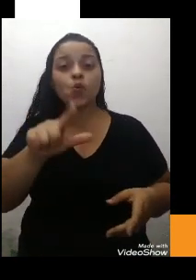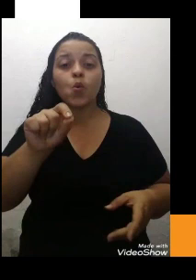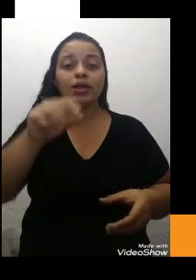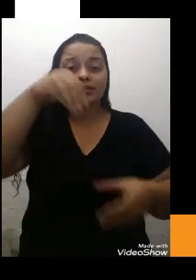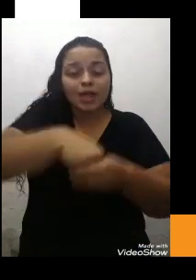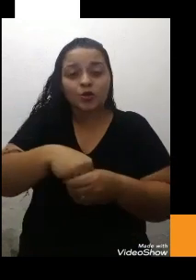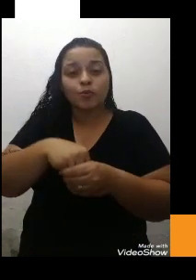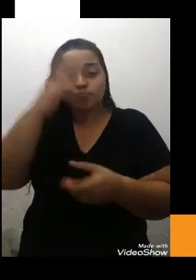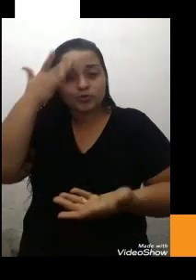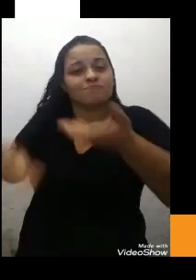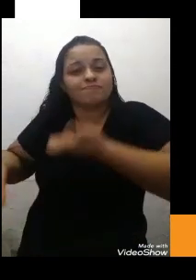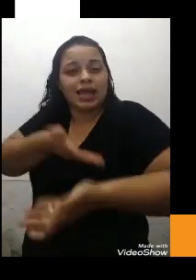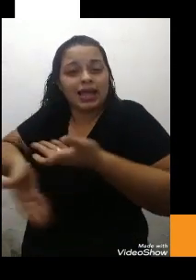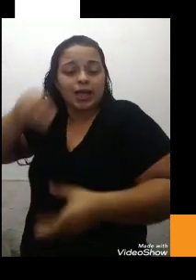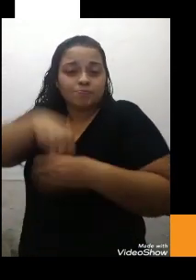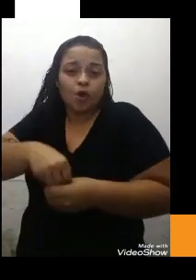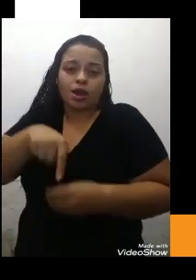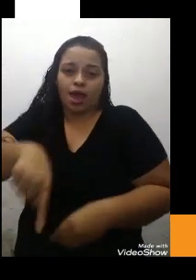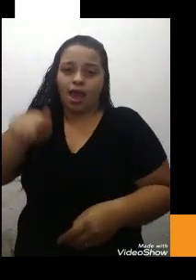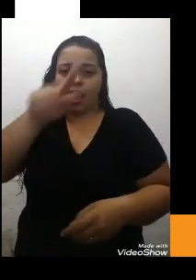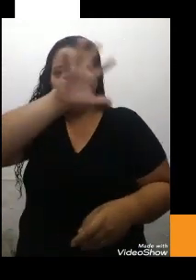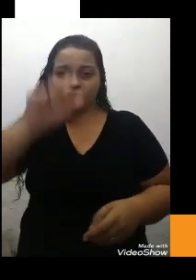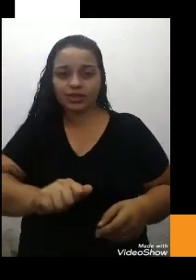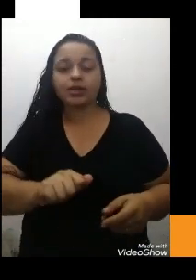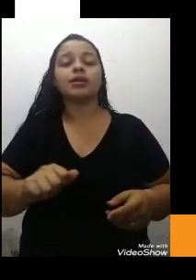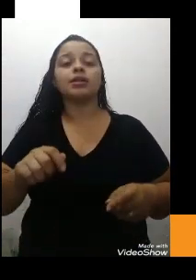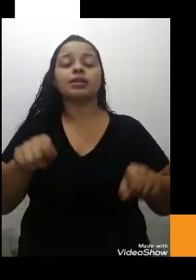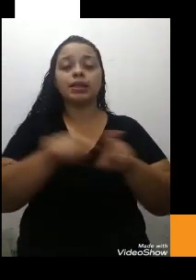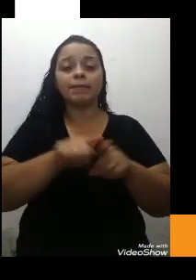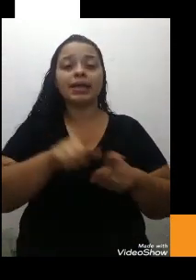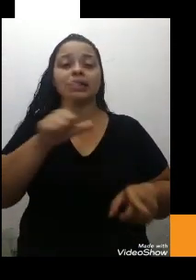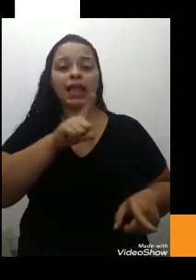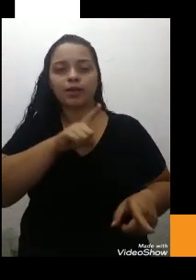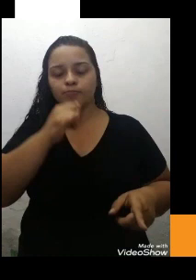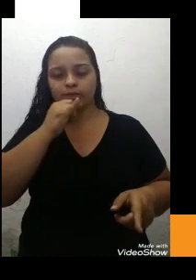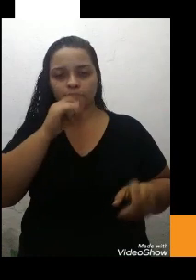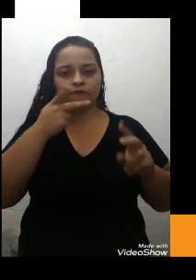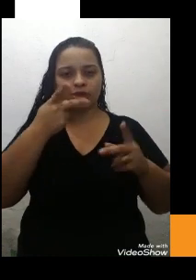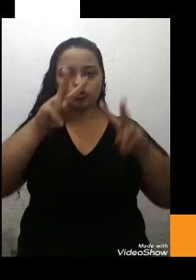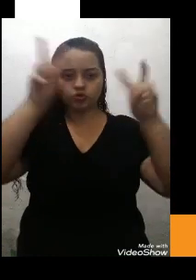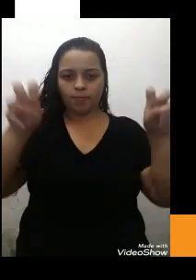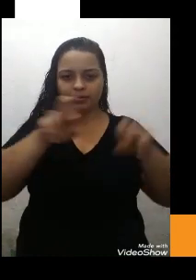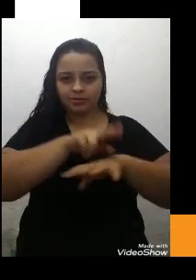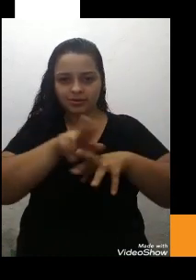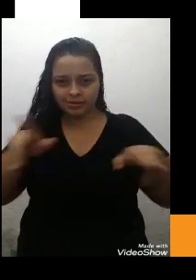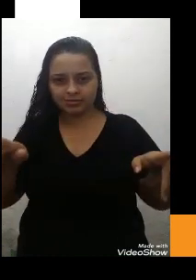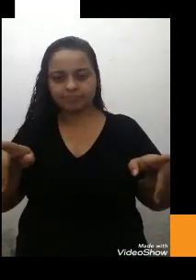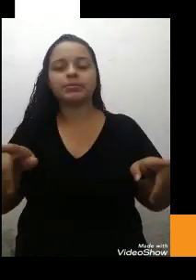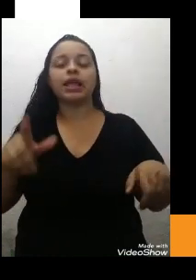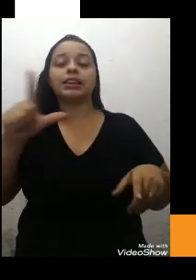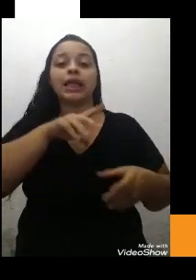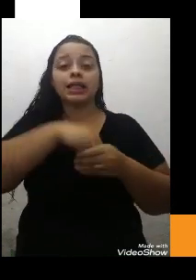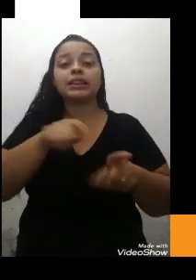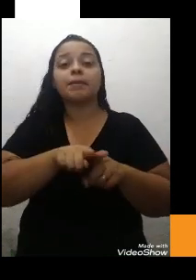compartilham. Falando também em diversidade cultural, a gente pode pensar na pluralidade de religiões que existem no